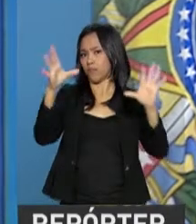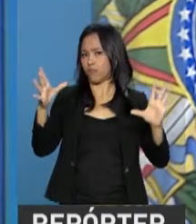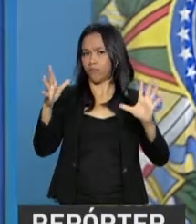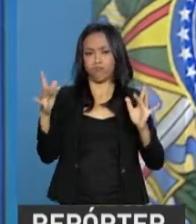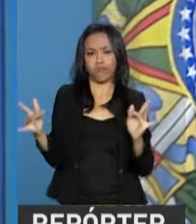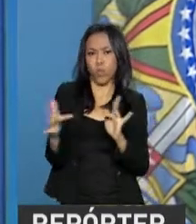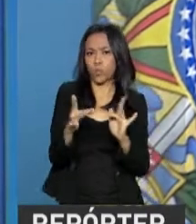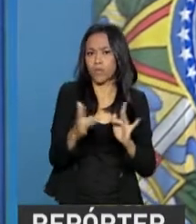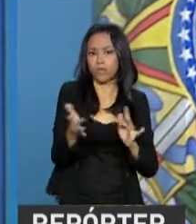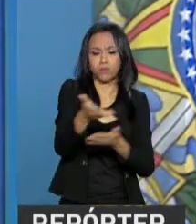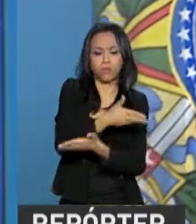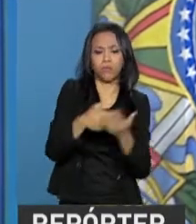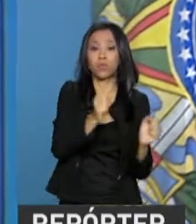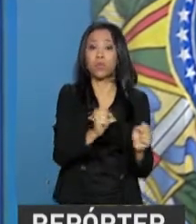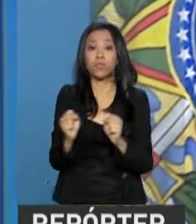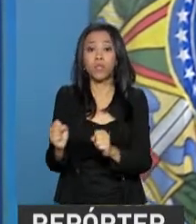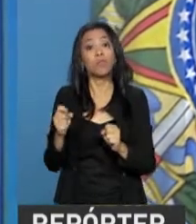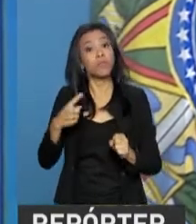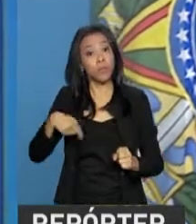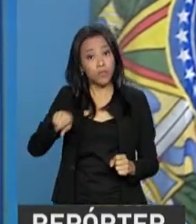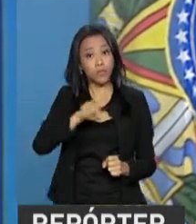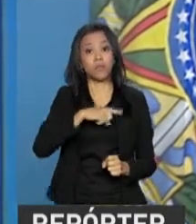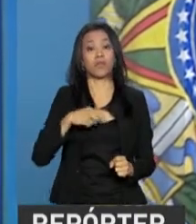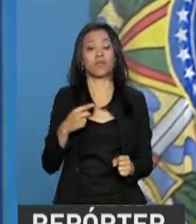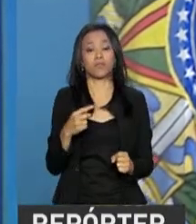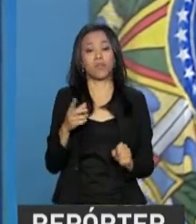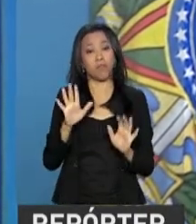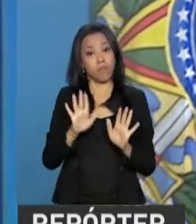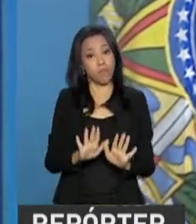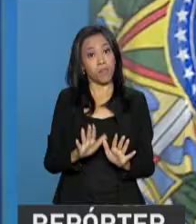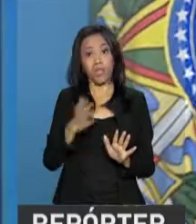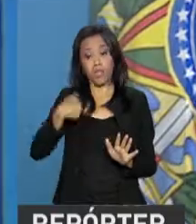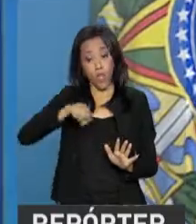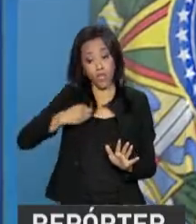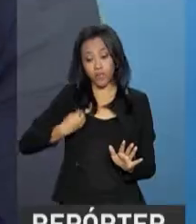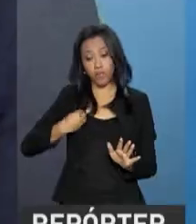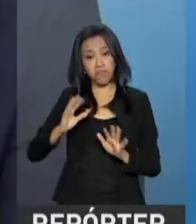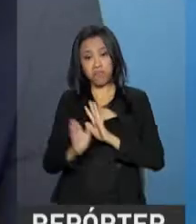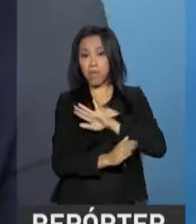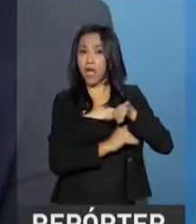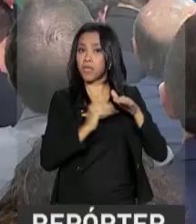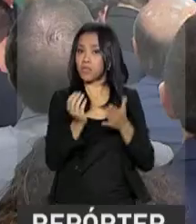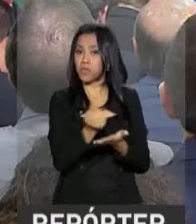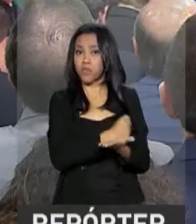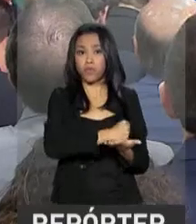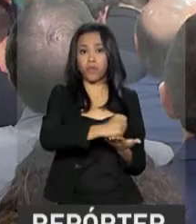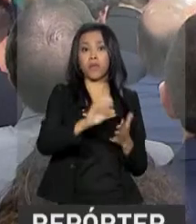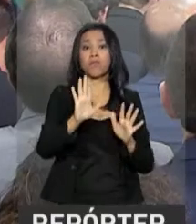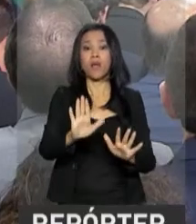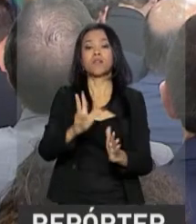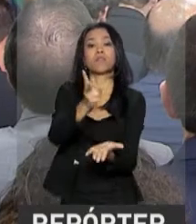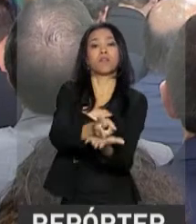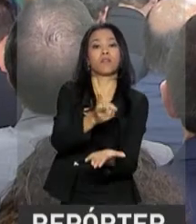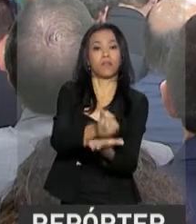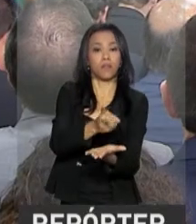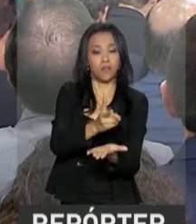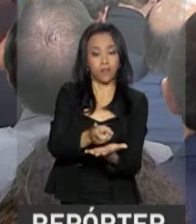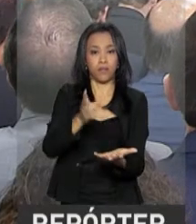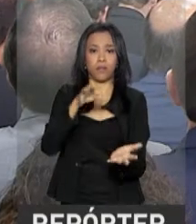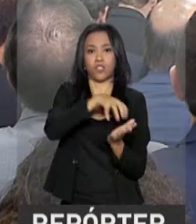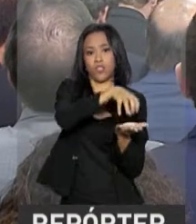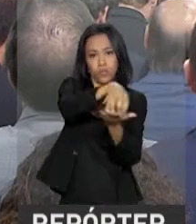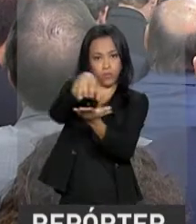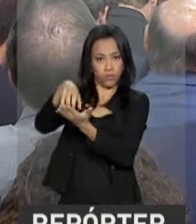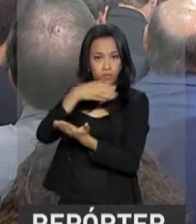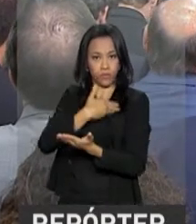os poderes que nós todos passaremos mas as instituições a unificar os ministros eo presidente da caixa que agora